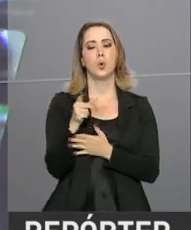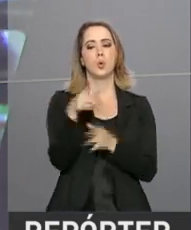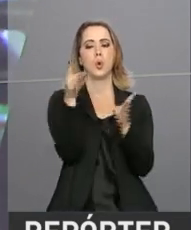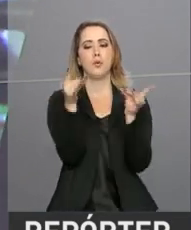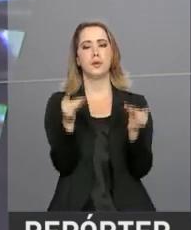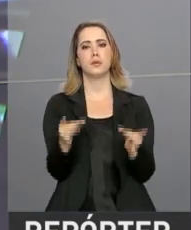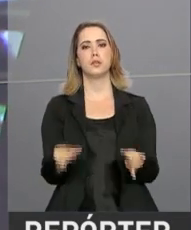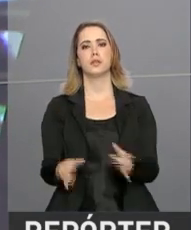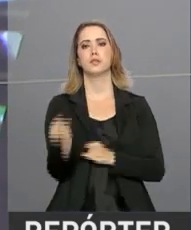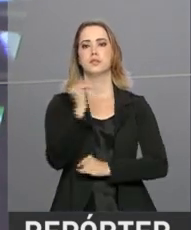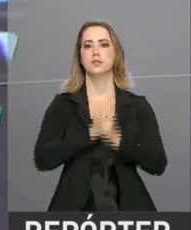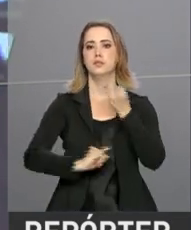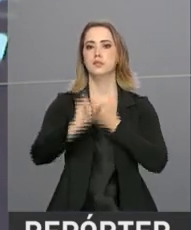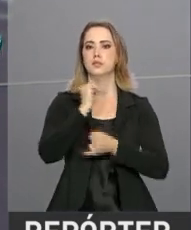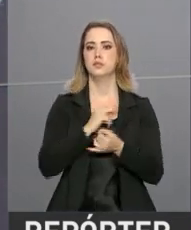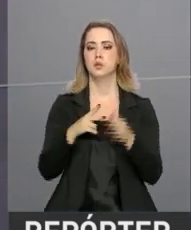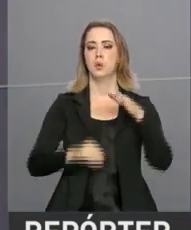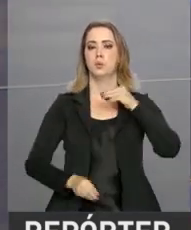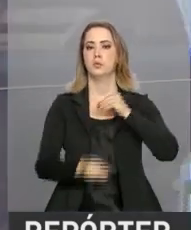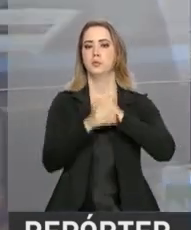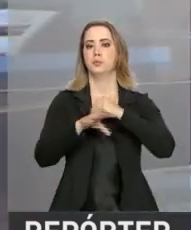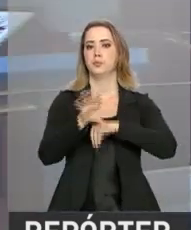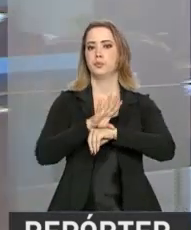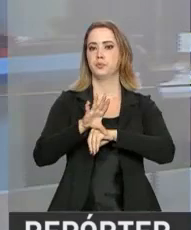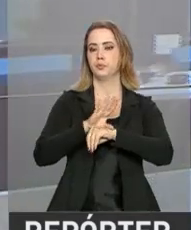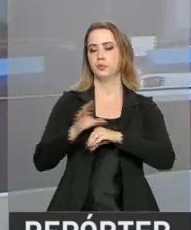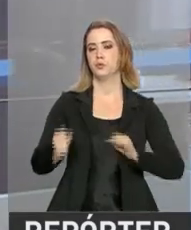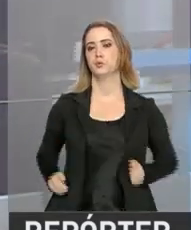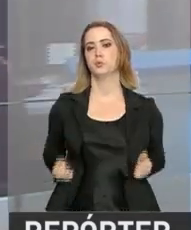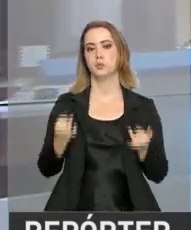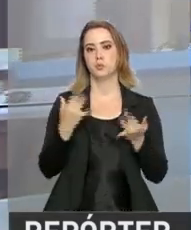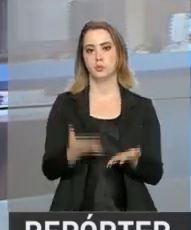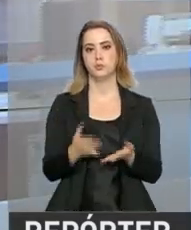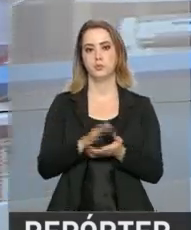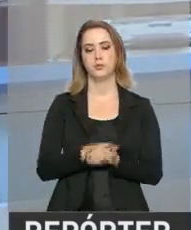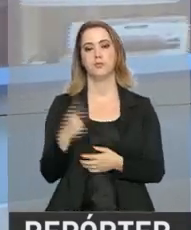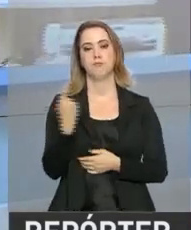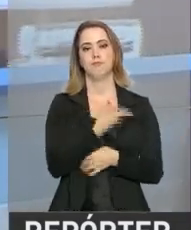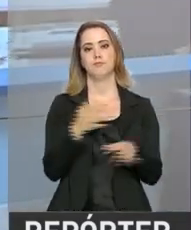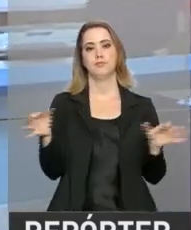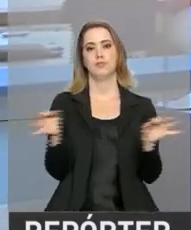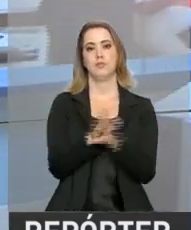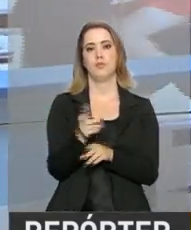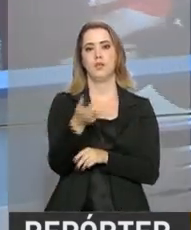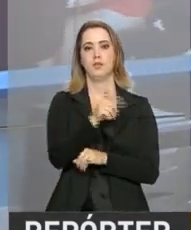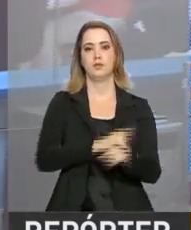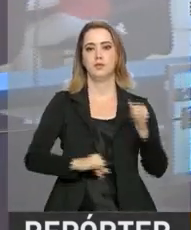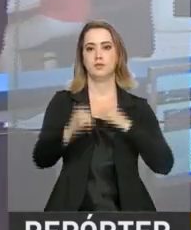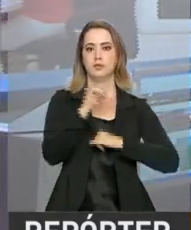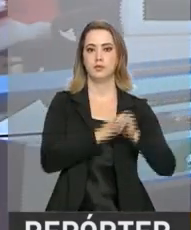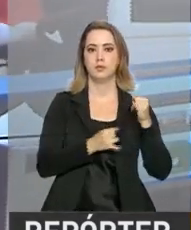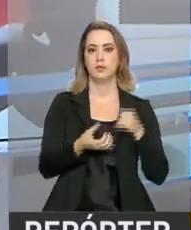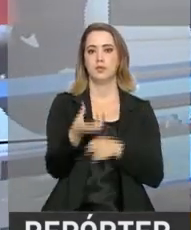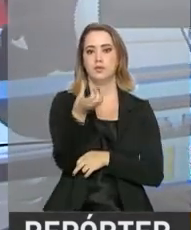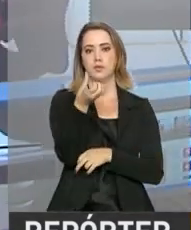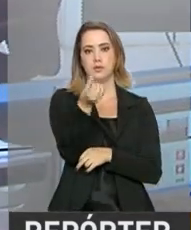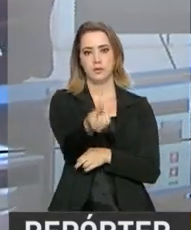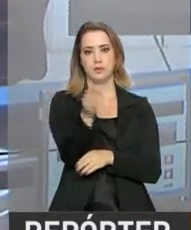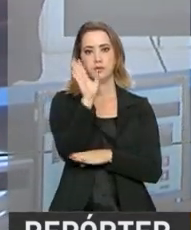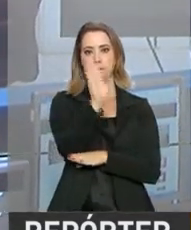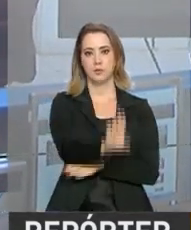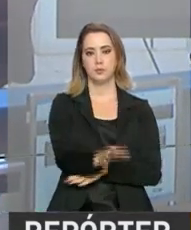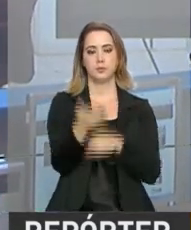as informações da votação da PEC dos gastos públicos. E nós ficamos por aqui. Voltamos a qualquer momento com outras informações ou